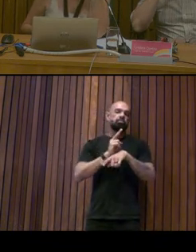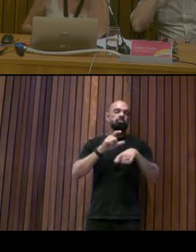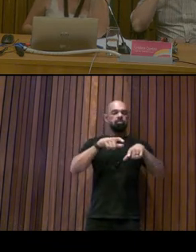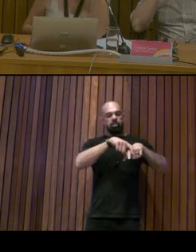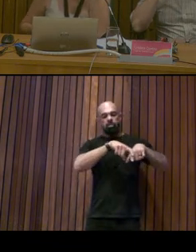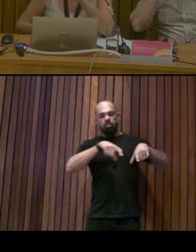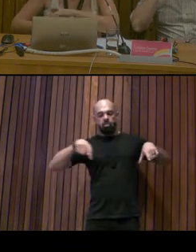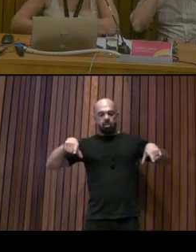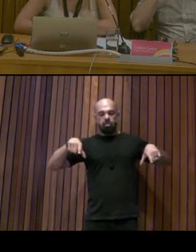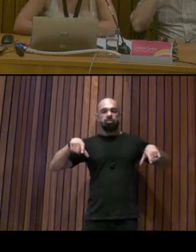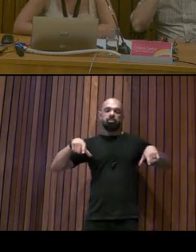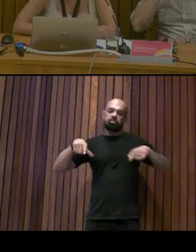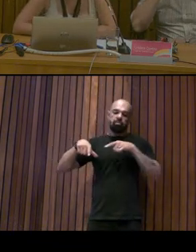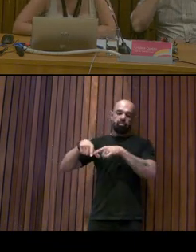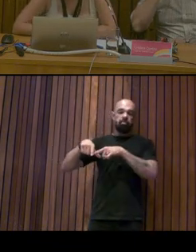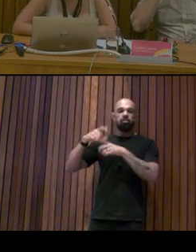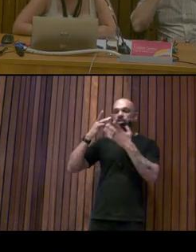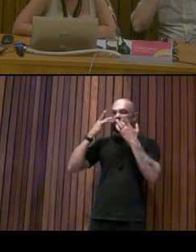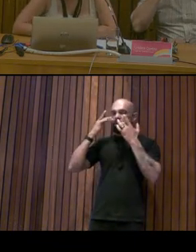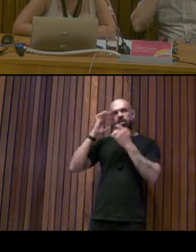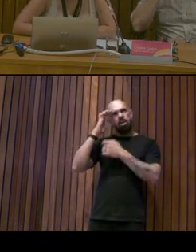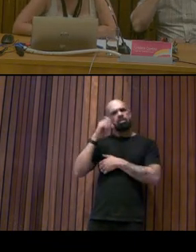o Cine Teatro.